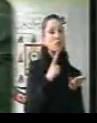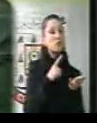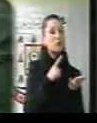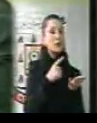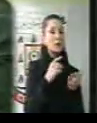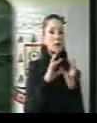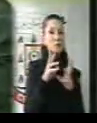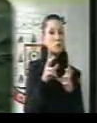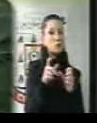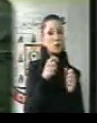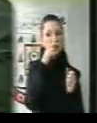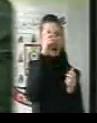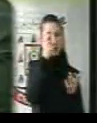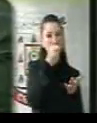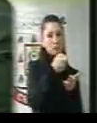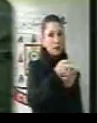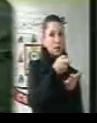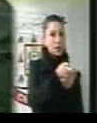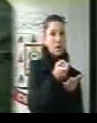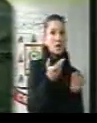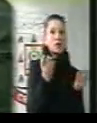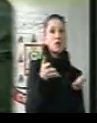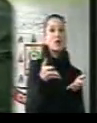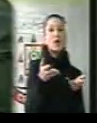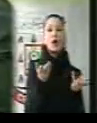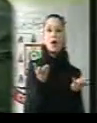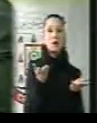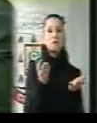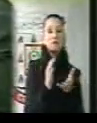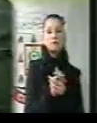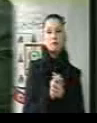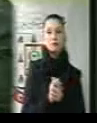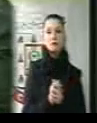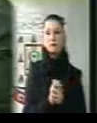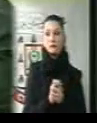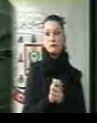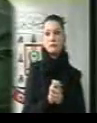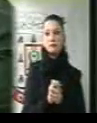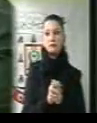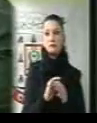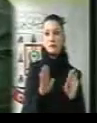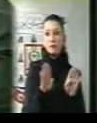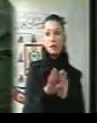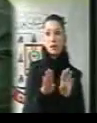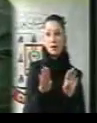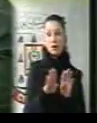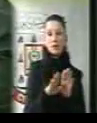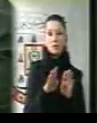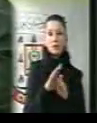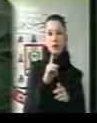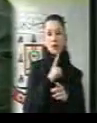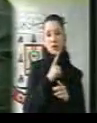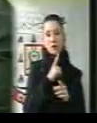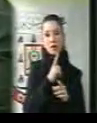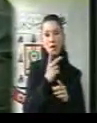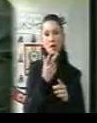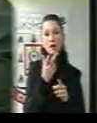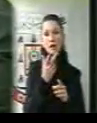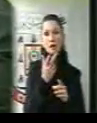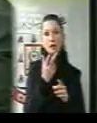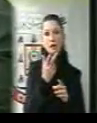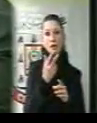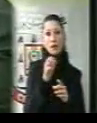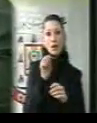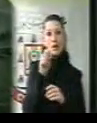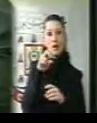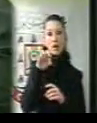indenizações da via rápida já foram contempladas. E também se existem algumas indenizações no